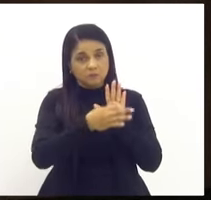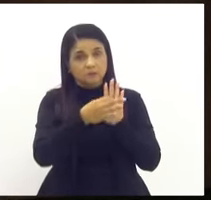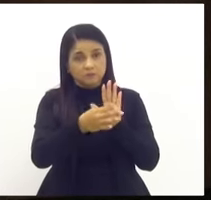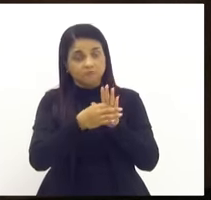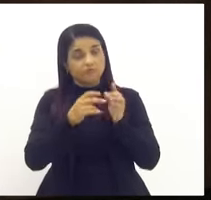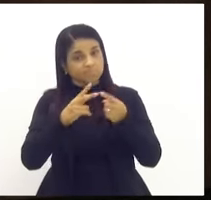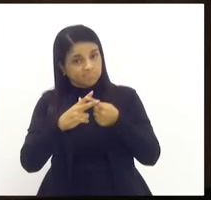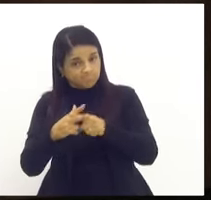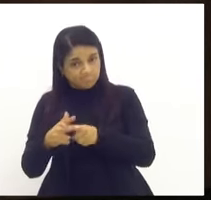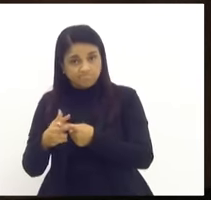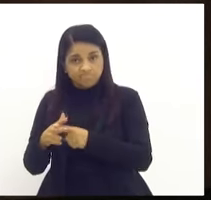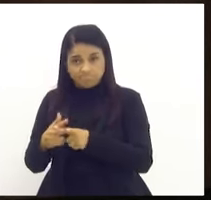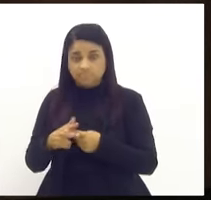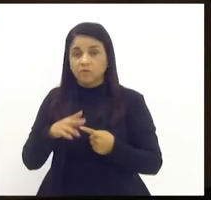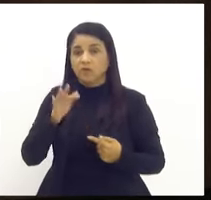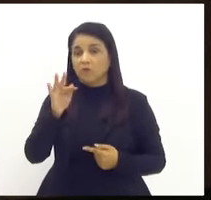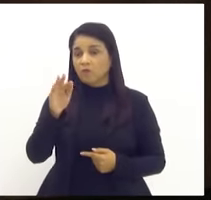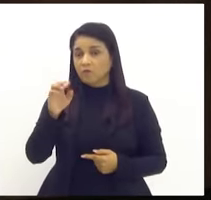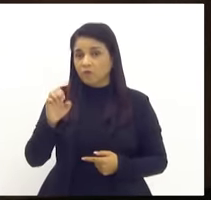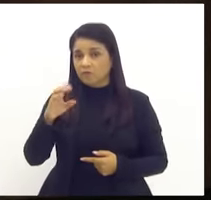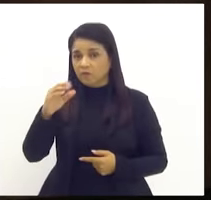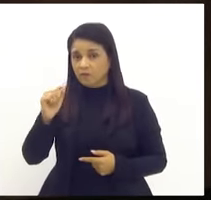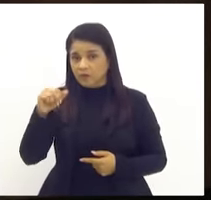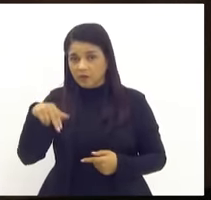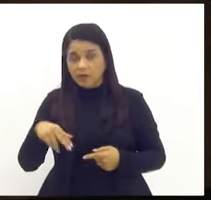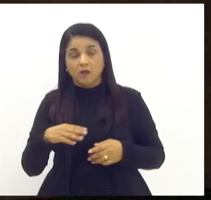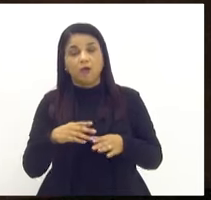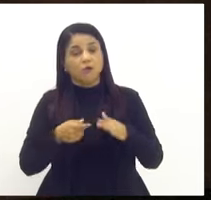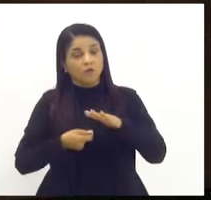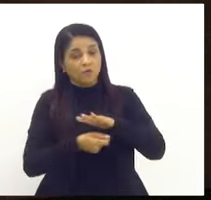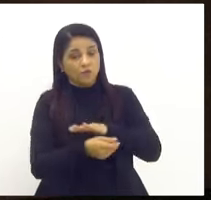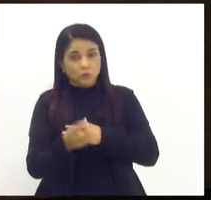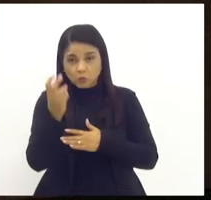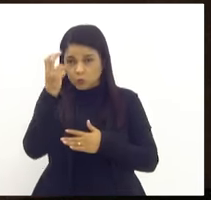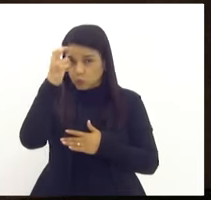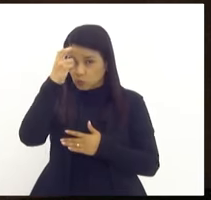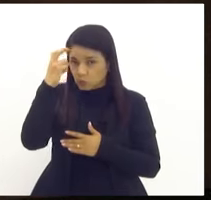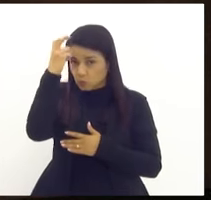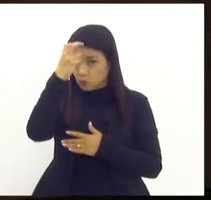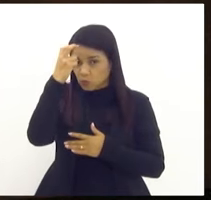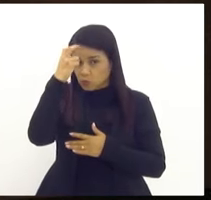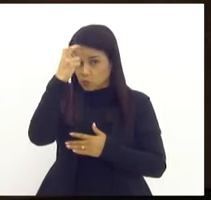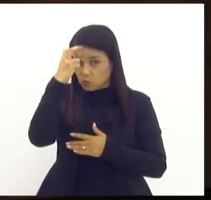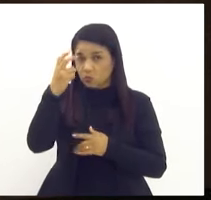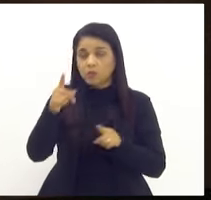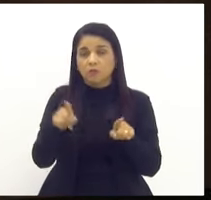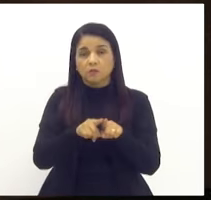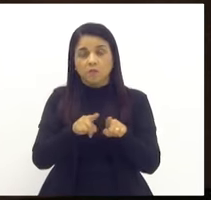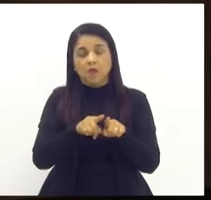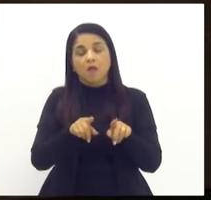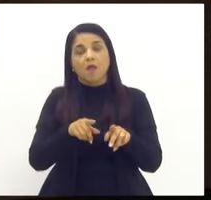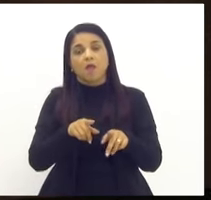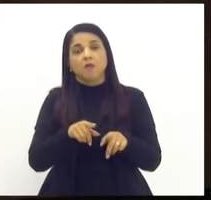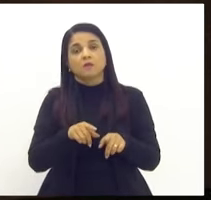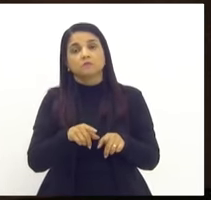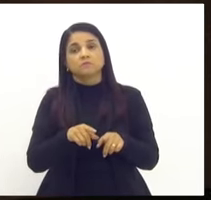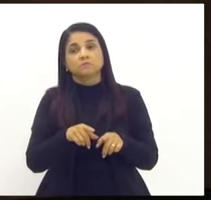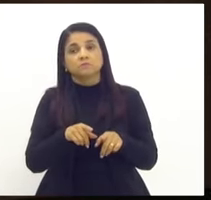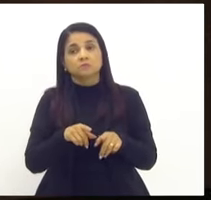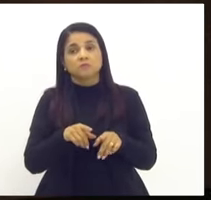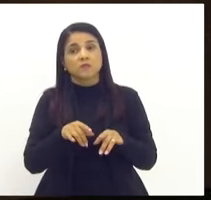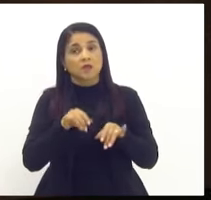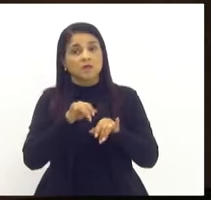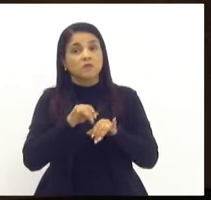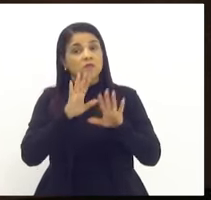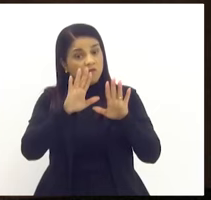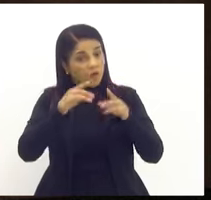corrigir o fecan o fundo de Cultura vários outros ativistas do Conselho de Cultura aqui então só para dizer